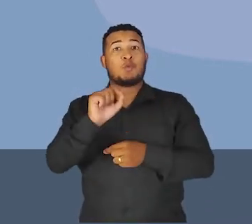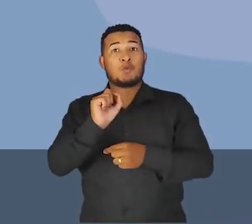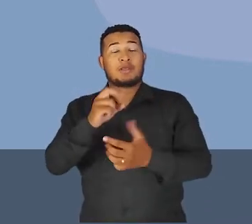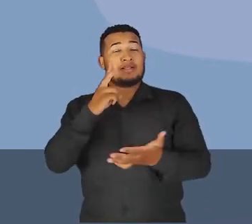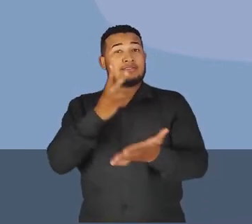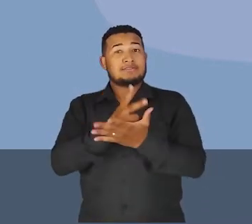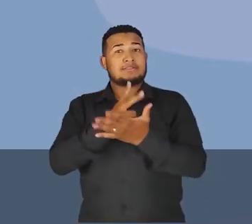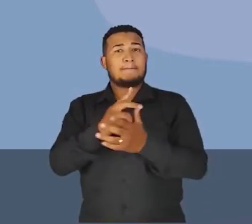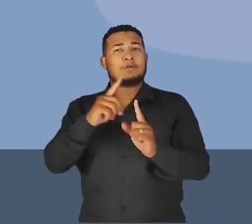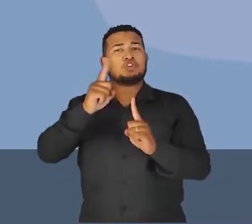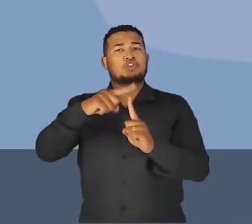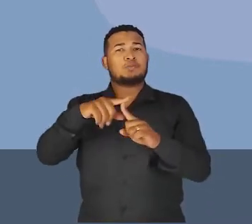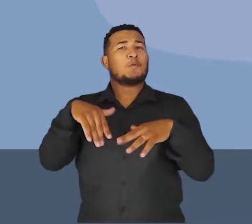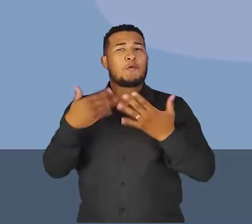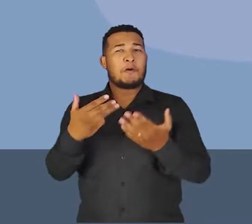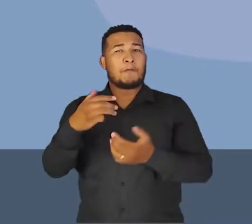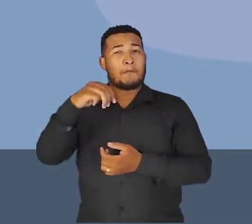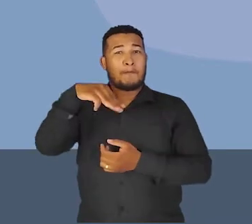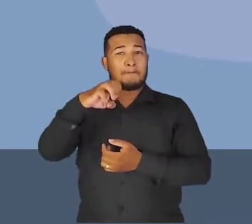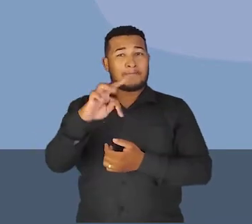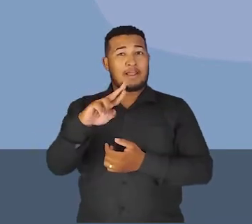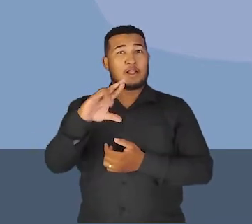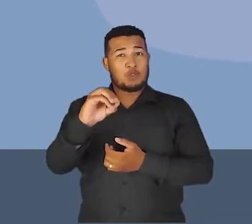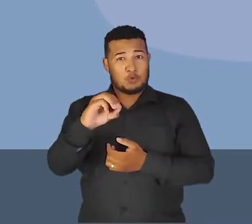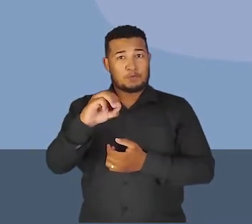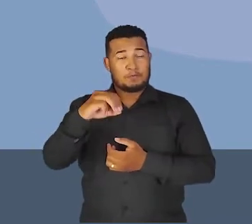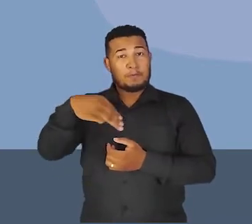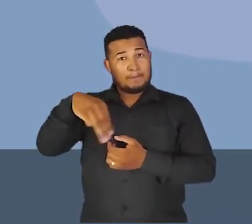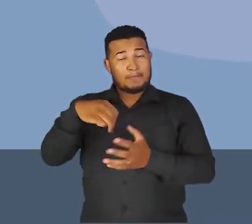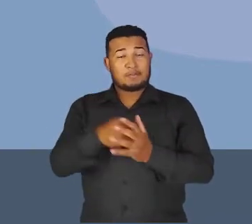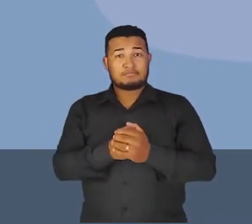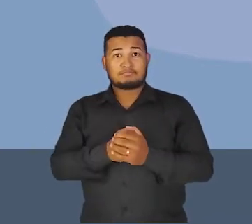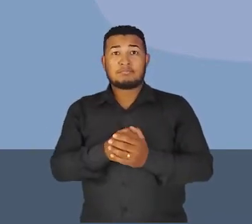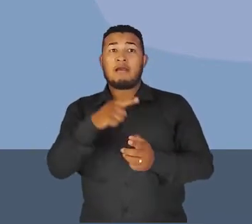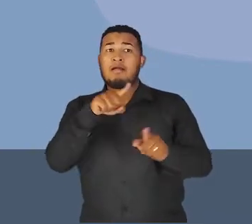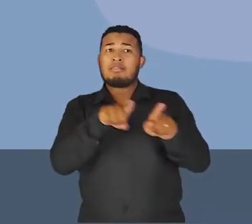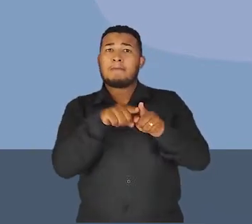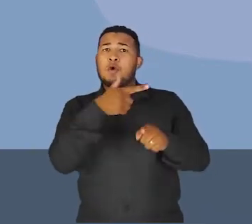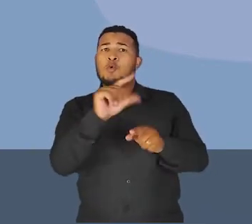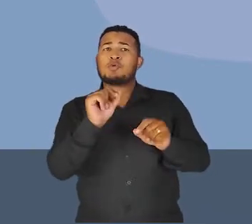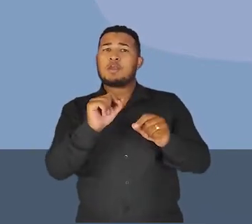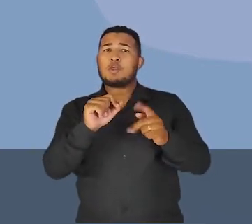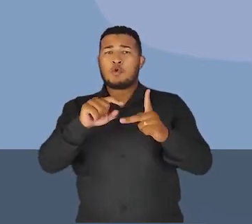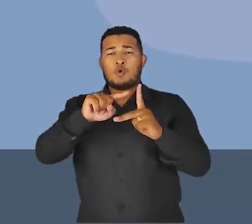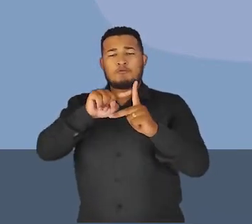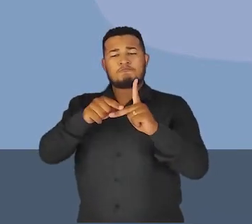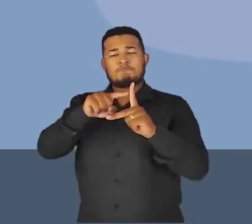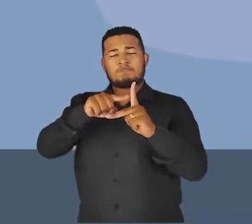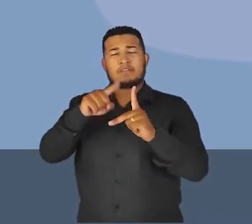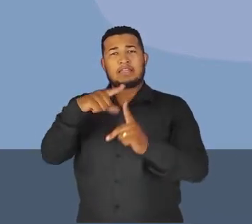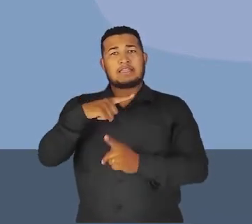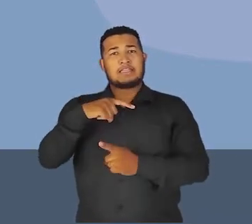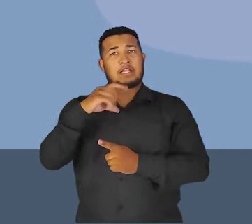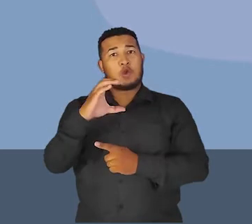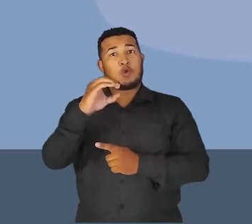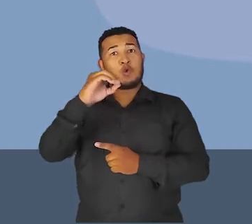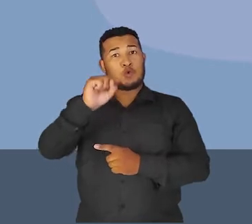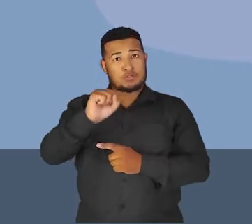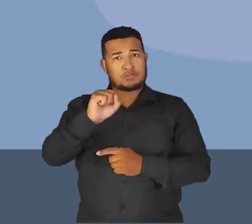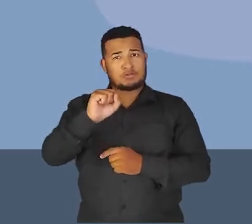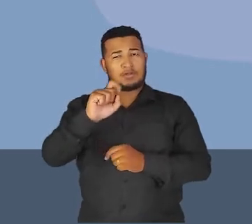em metros. E ali você tem o cosseno de um ângulo. Que ângulo é esse? Vai ser o ângulo